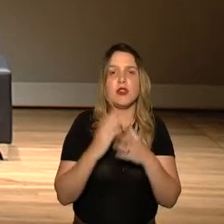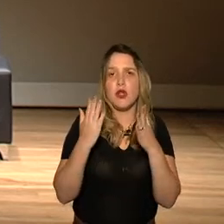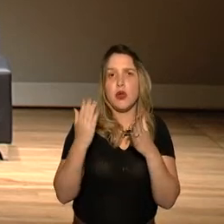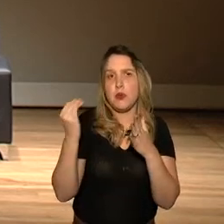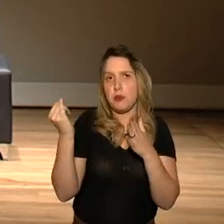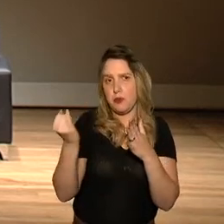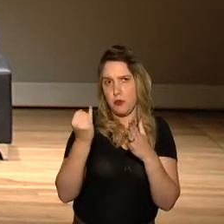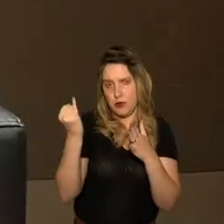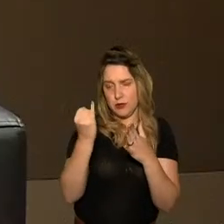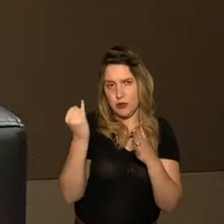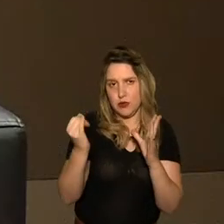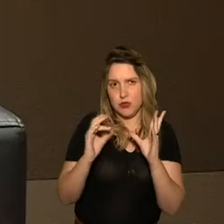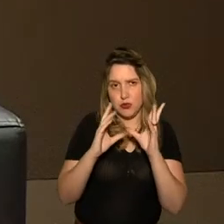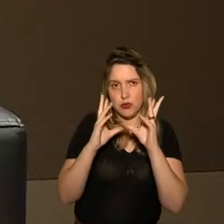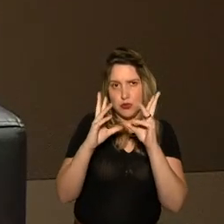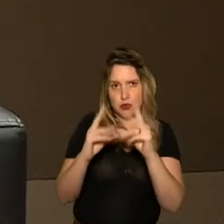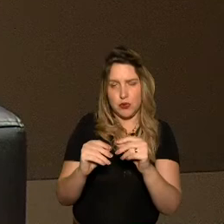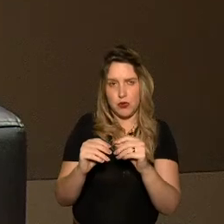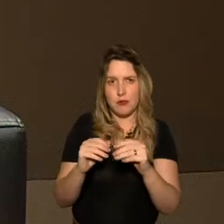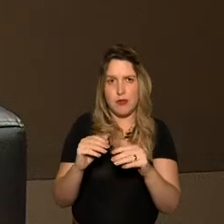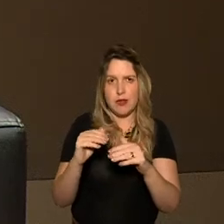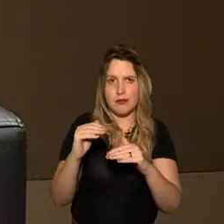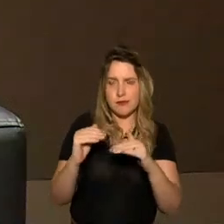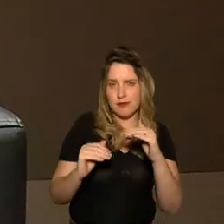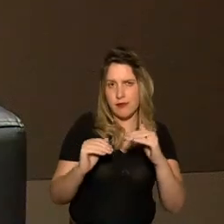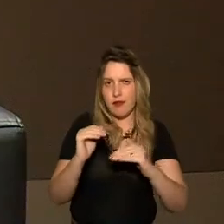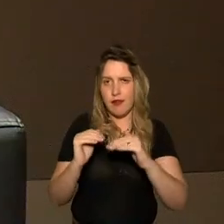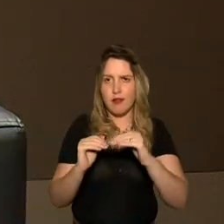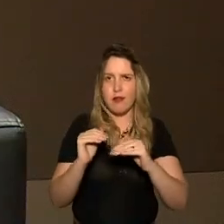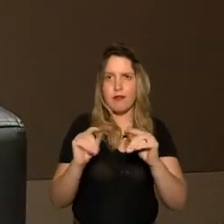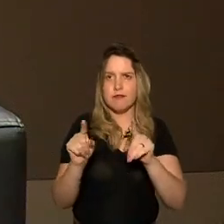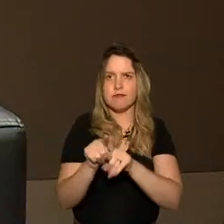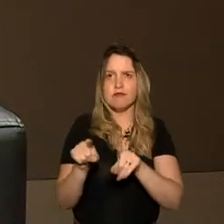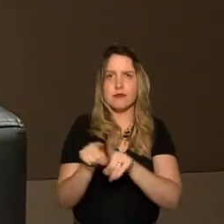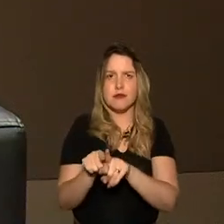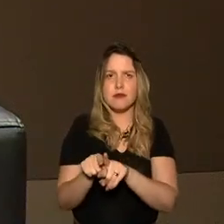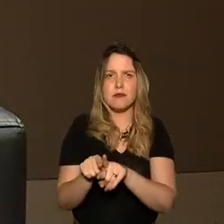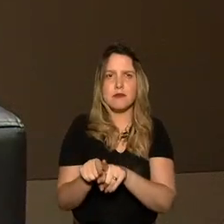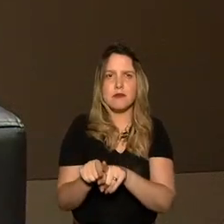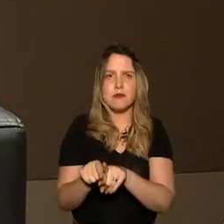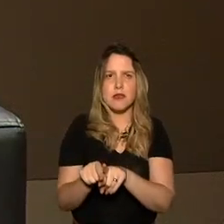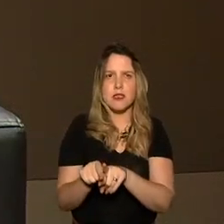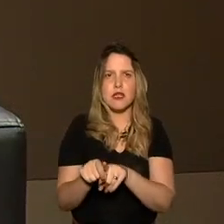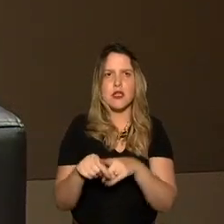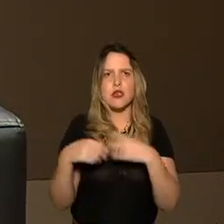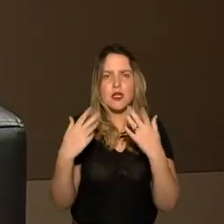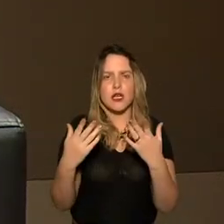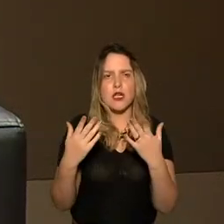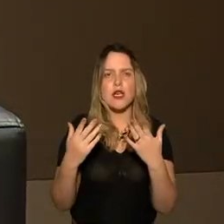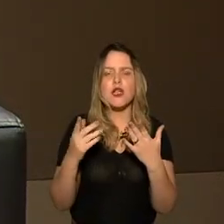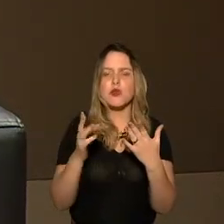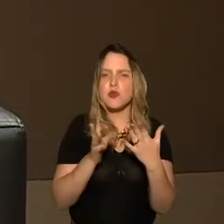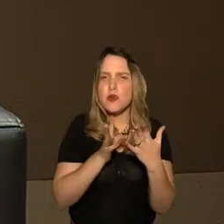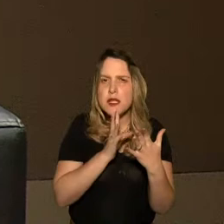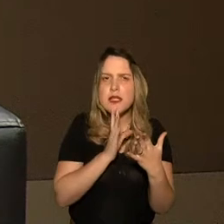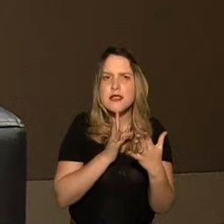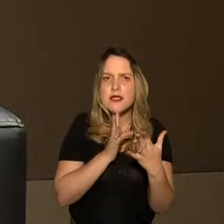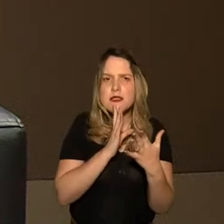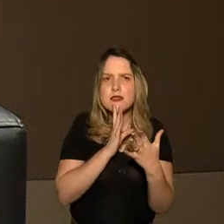os gestores né as pessoas que estão encargos de poder né eles desconhecem